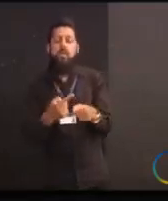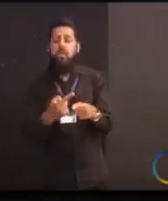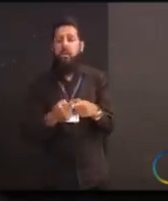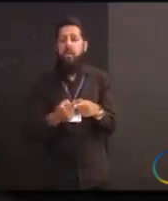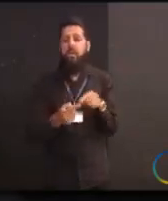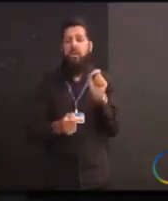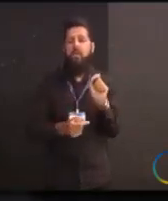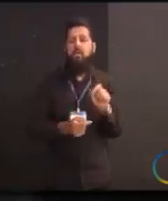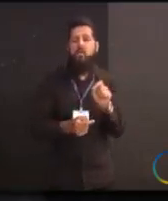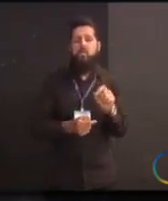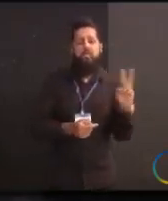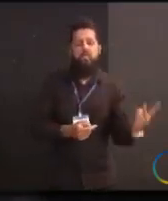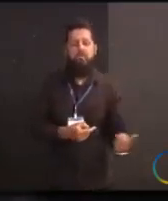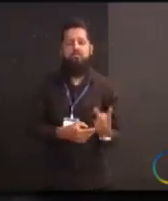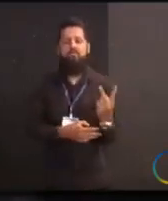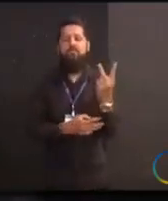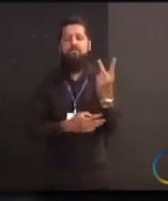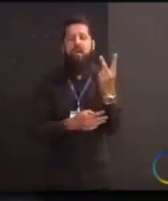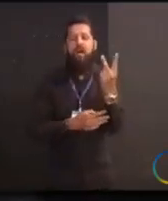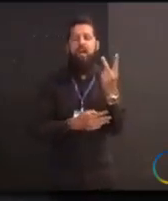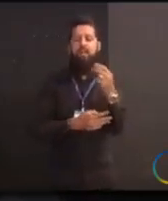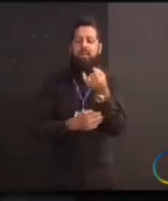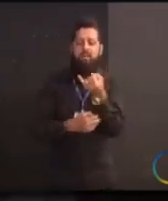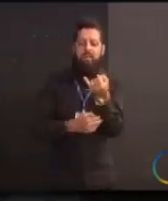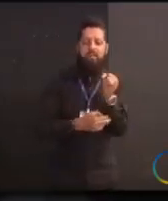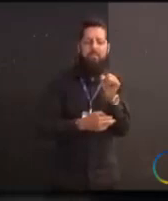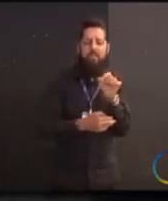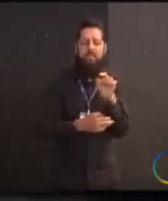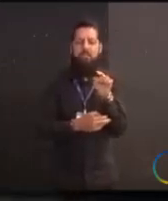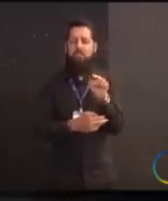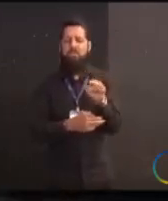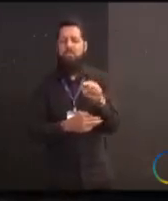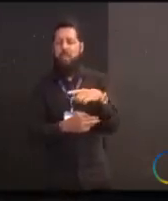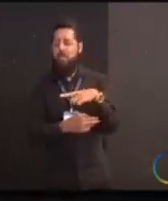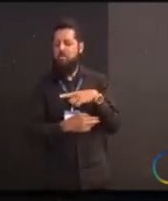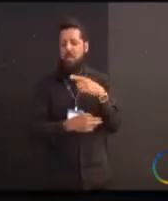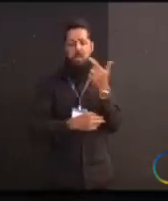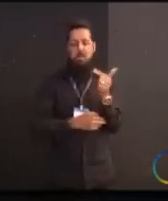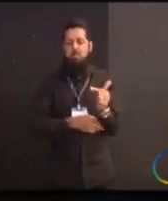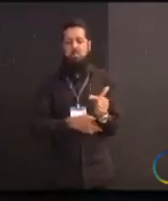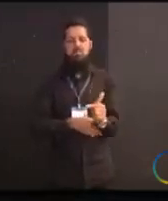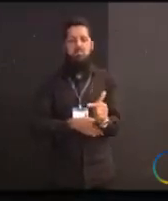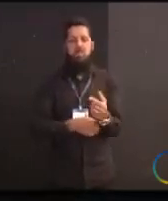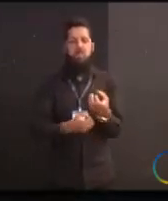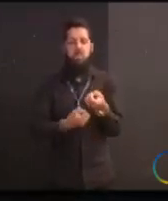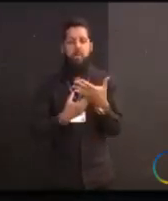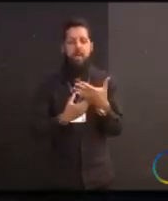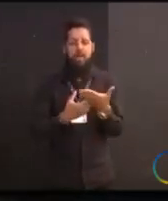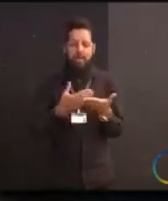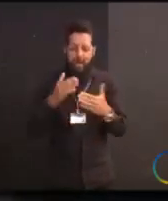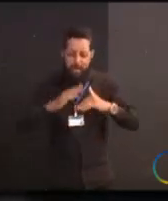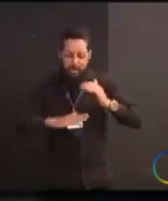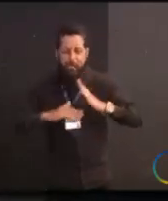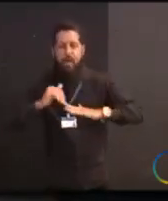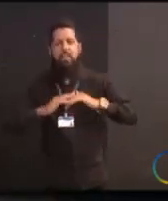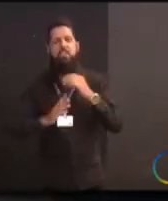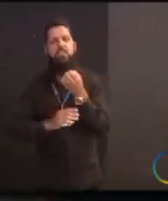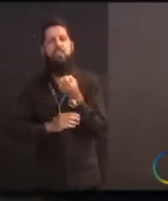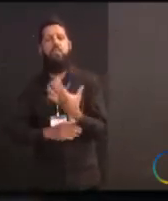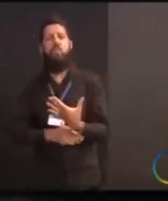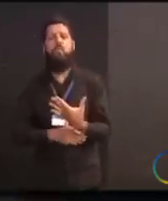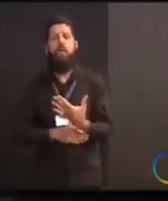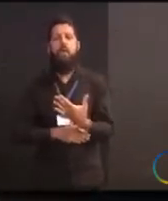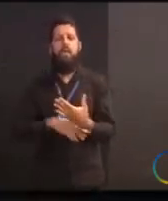vai além? Se você não praticar o bem? Pratique o bem sem olhar a quem, sem se preocupar